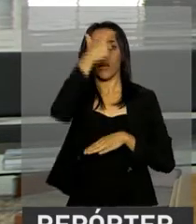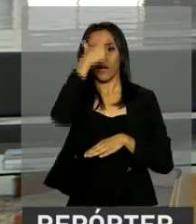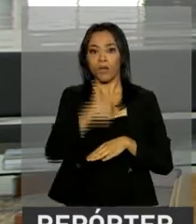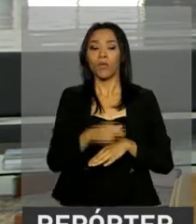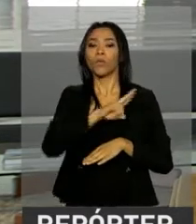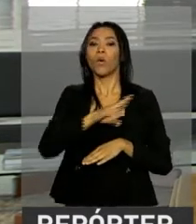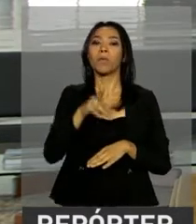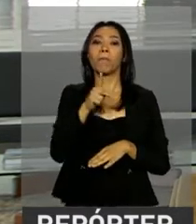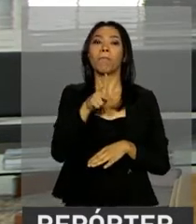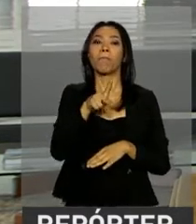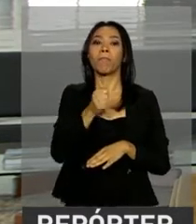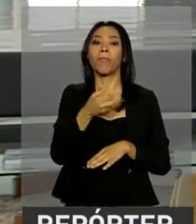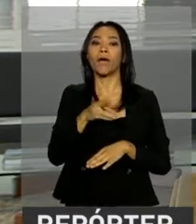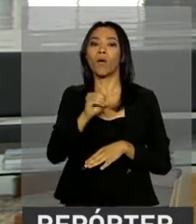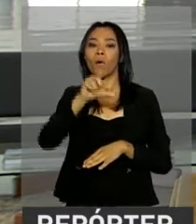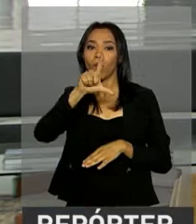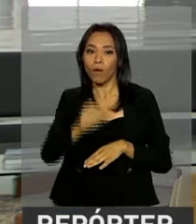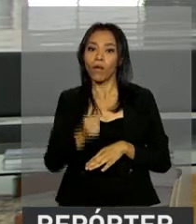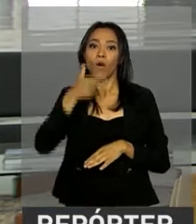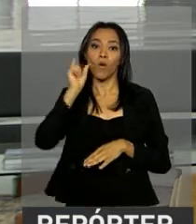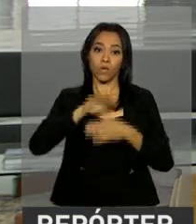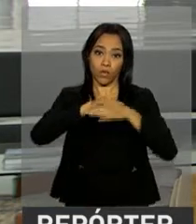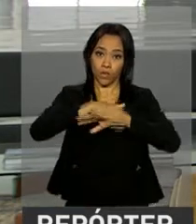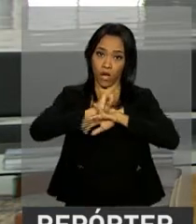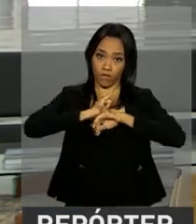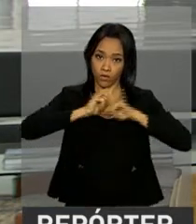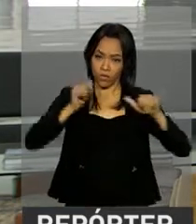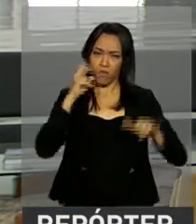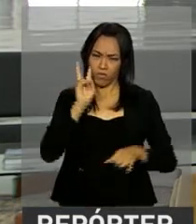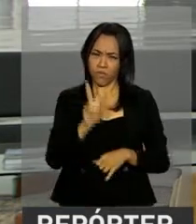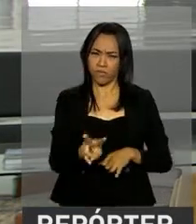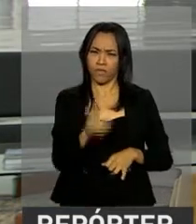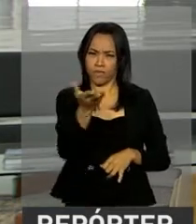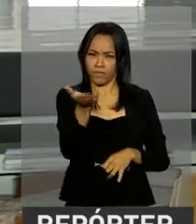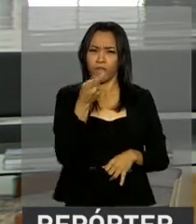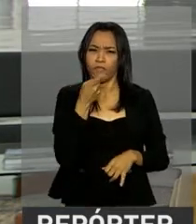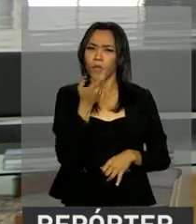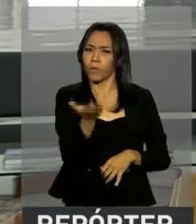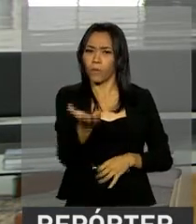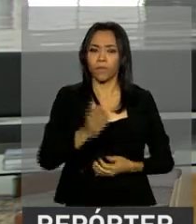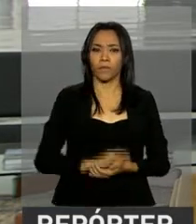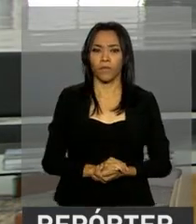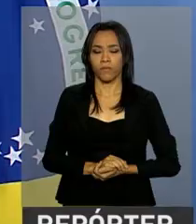República, Alexandre Parola, na noite de ontem. Vamos ouvir então um trecho do que ele